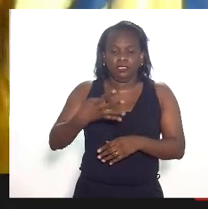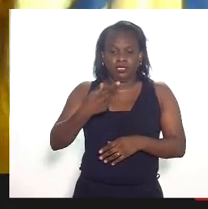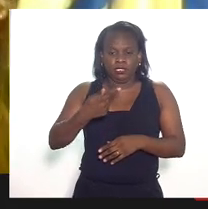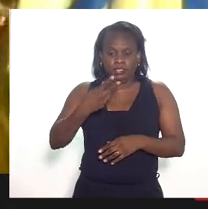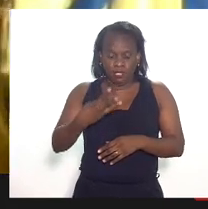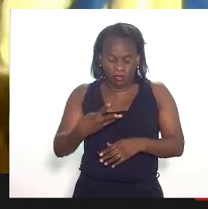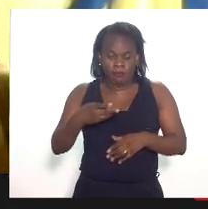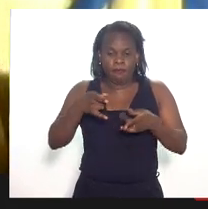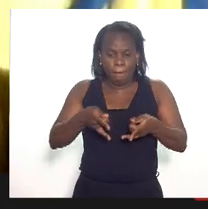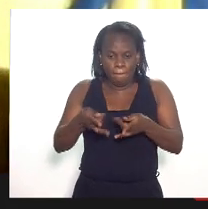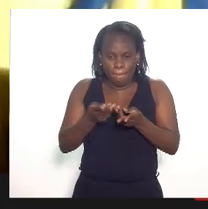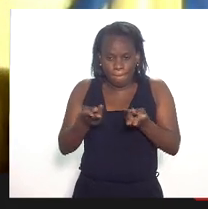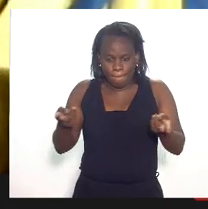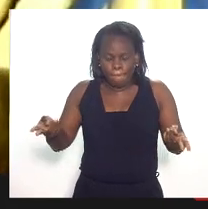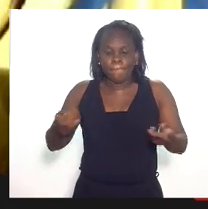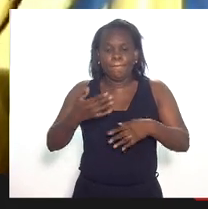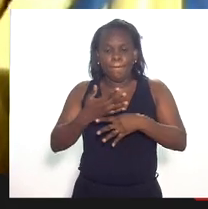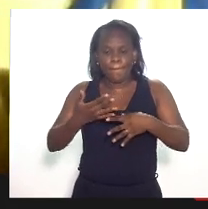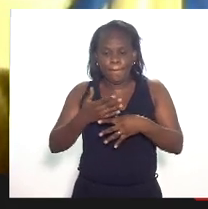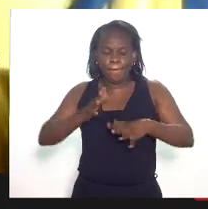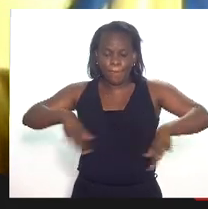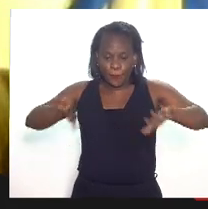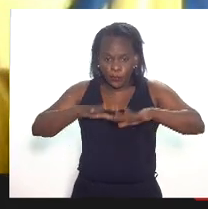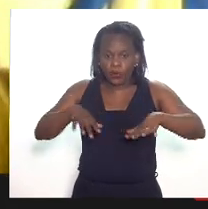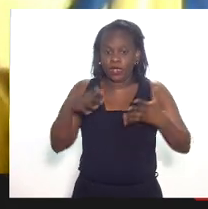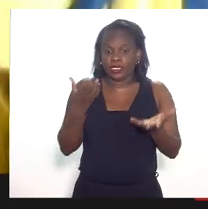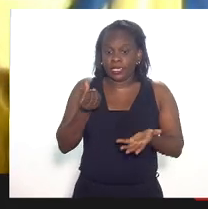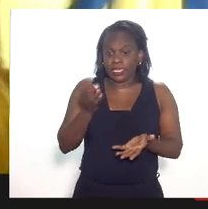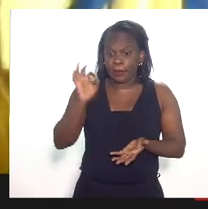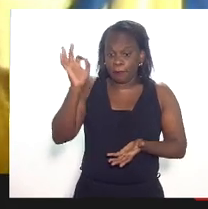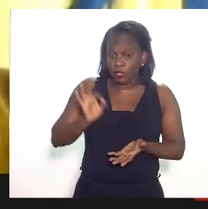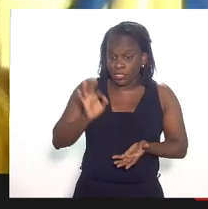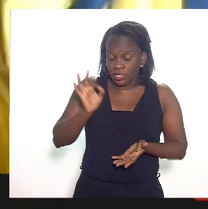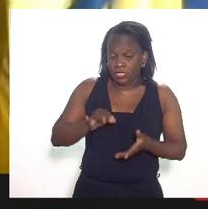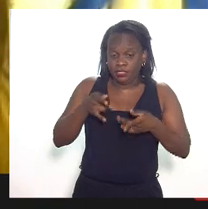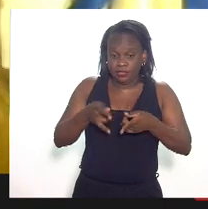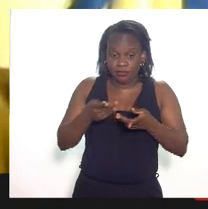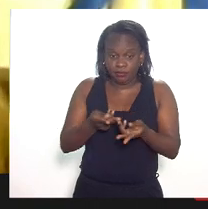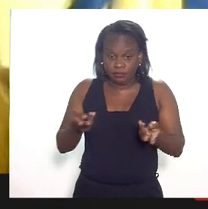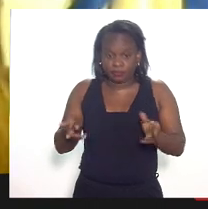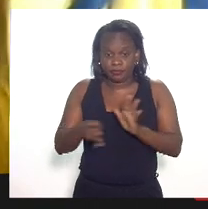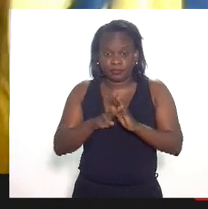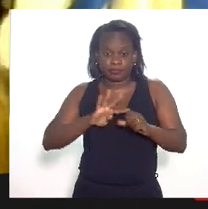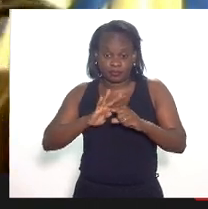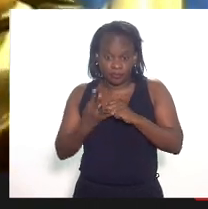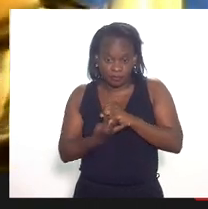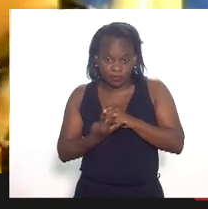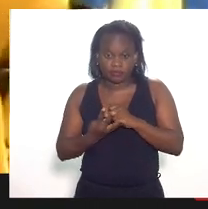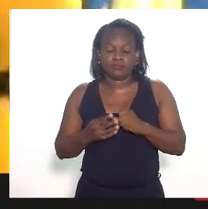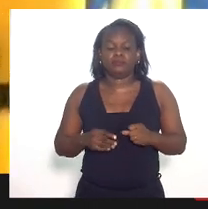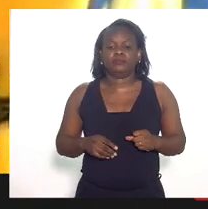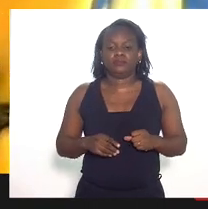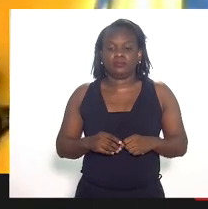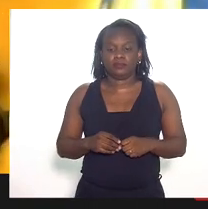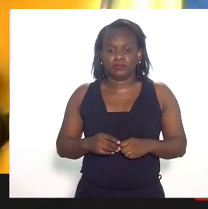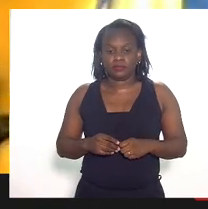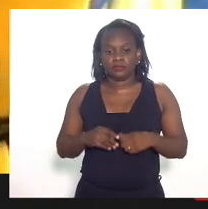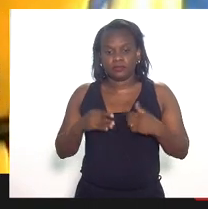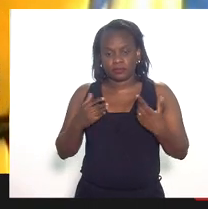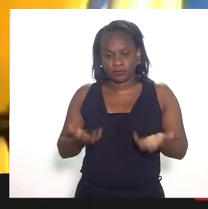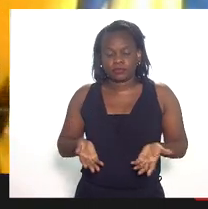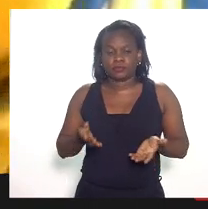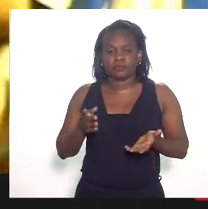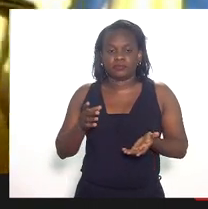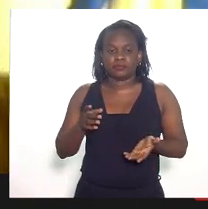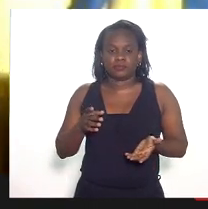leitos na cidade, né? Cerca de 60% dos leitos COVID dedicados ao tratamento de COVID são